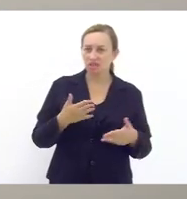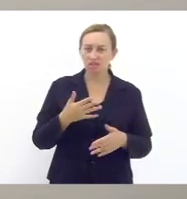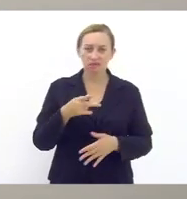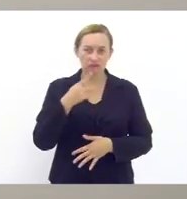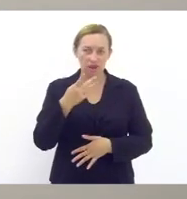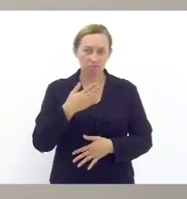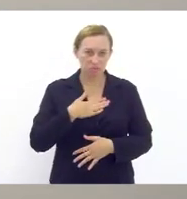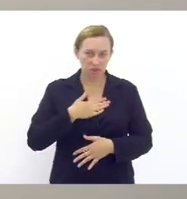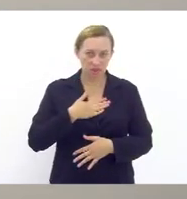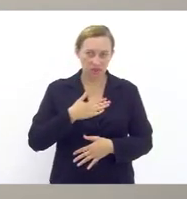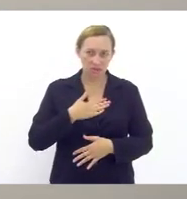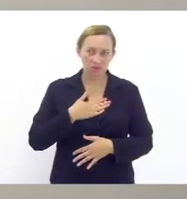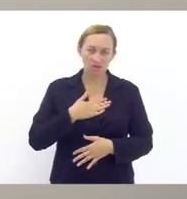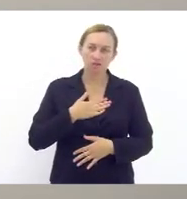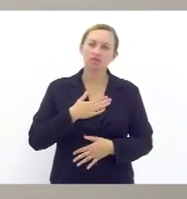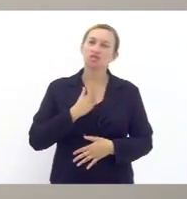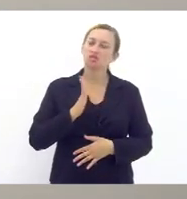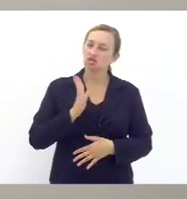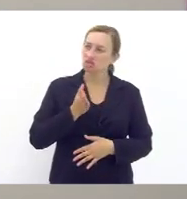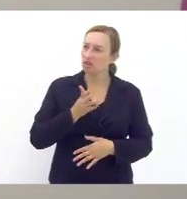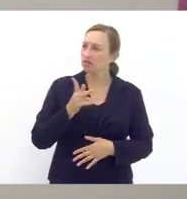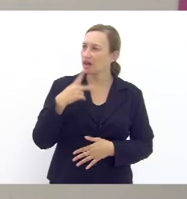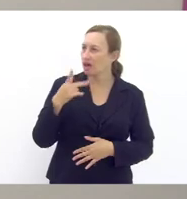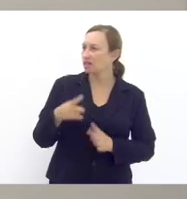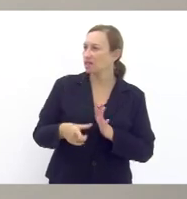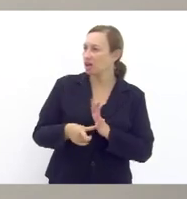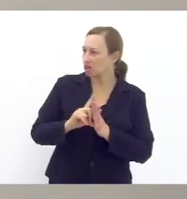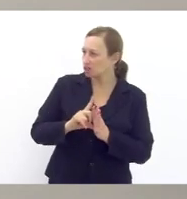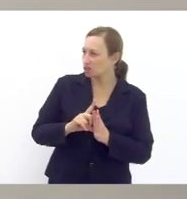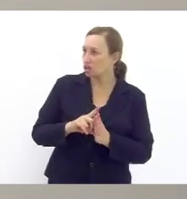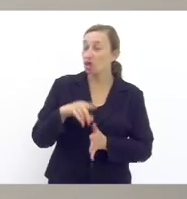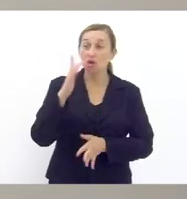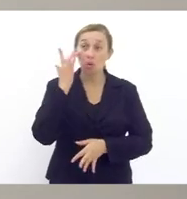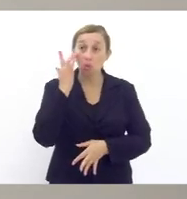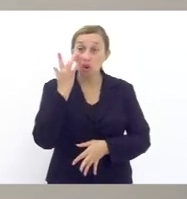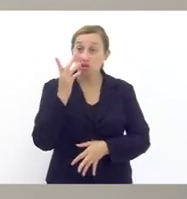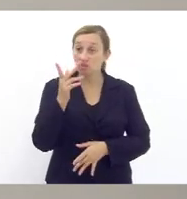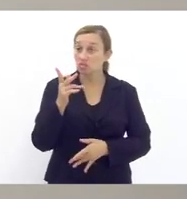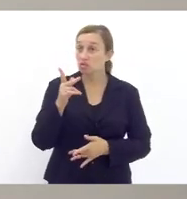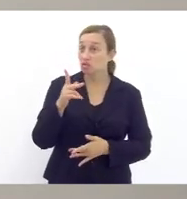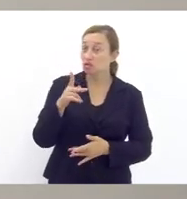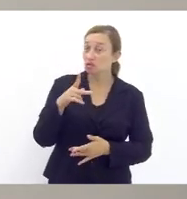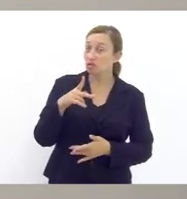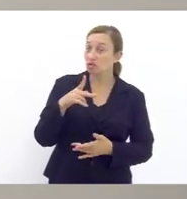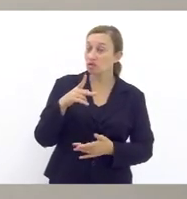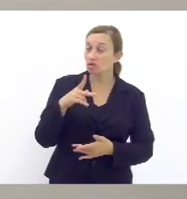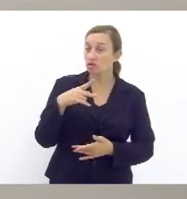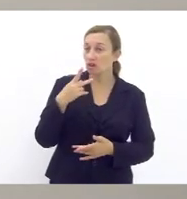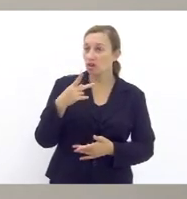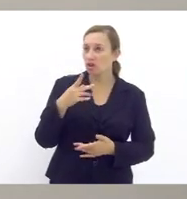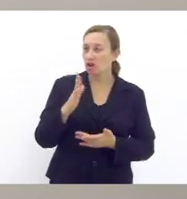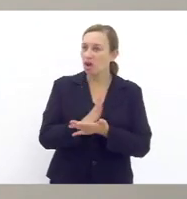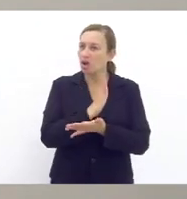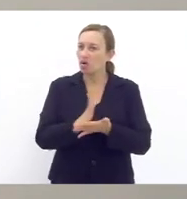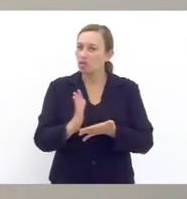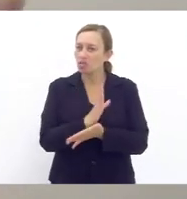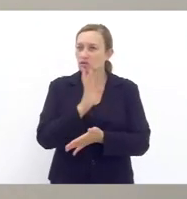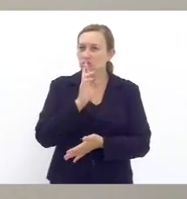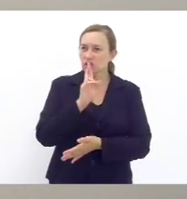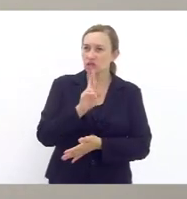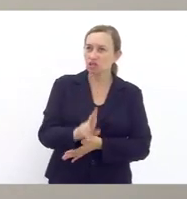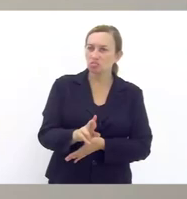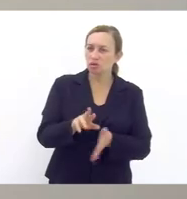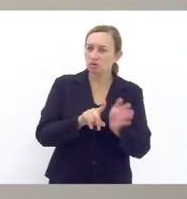foram colocadas já anteriormente Eu acho que eu vou fazer algumas respostas de coisas que foram perguntadas